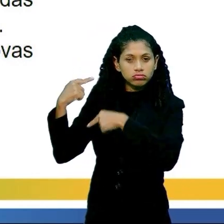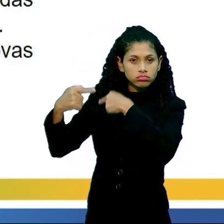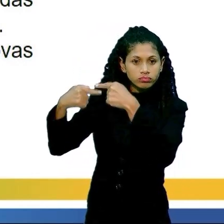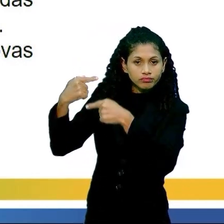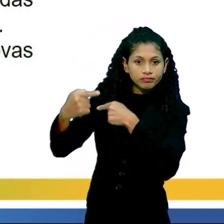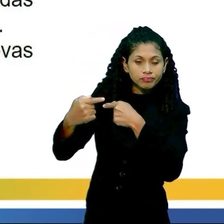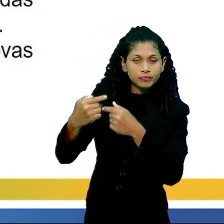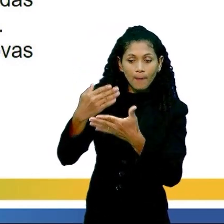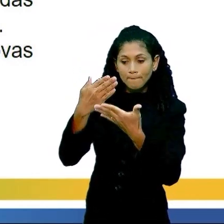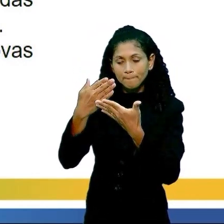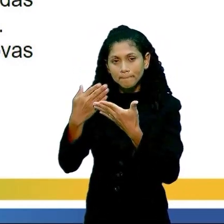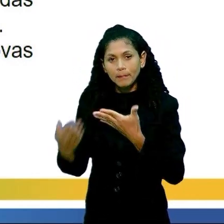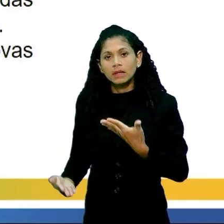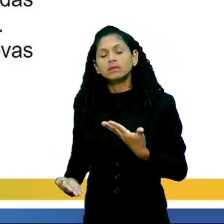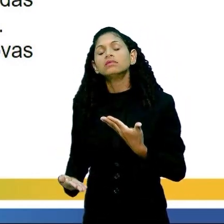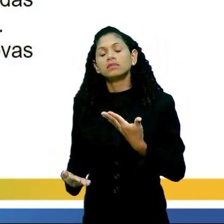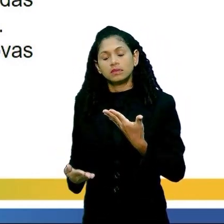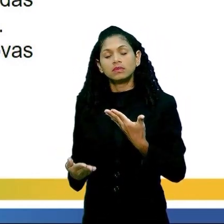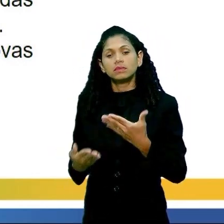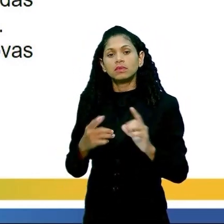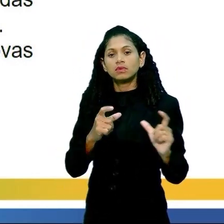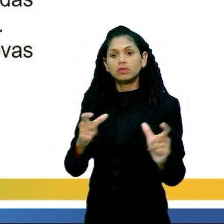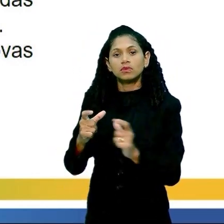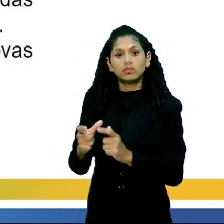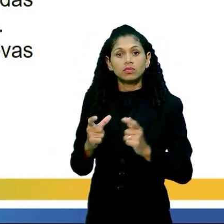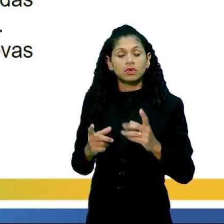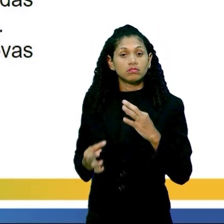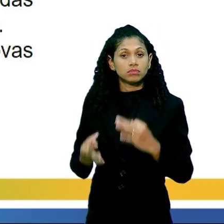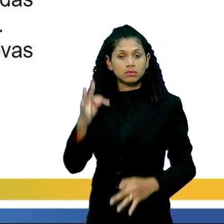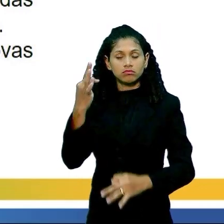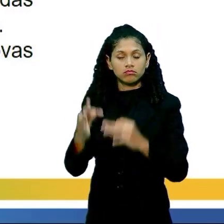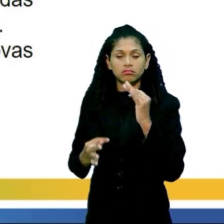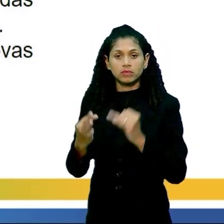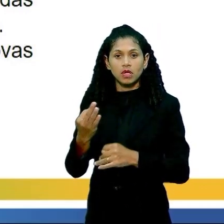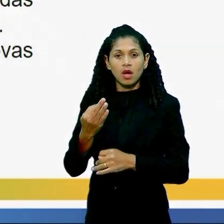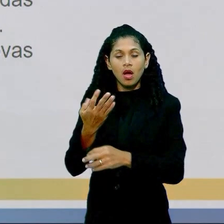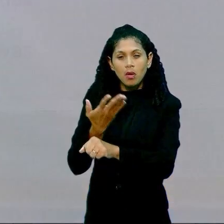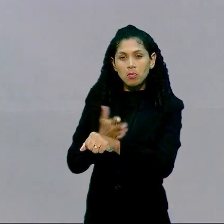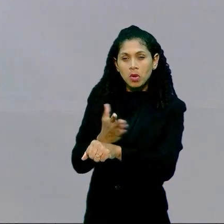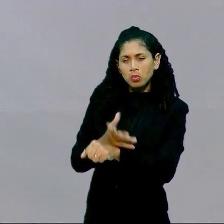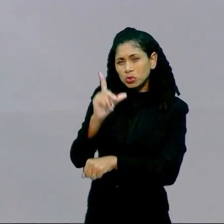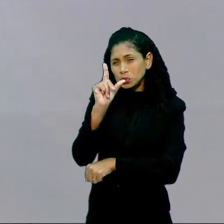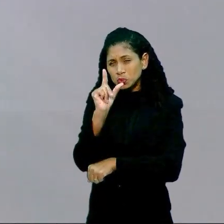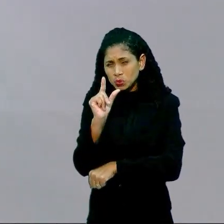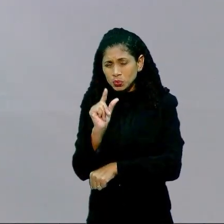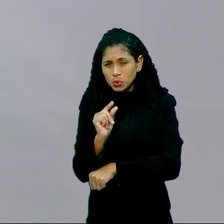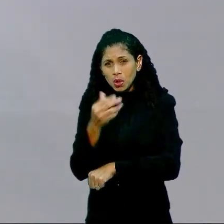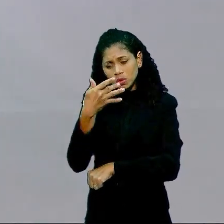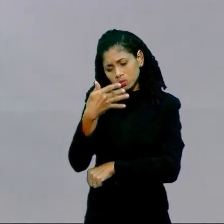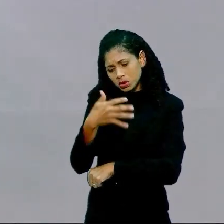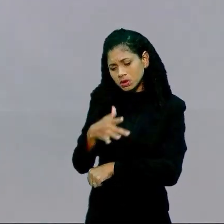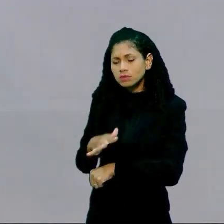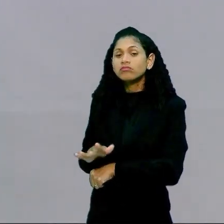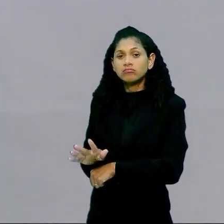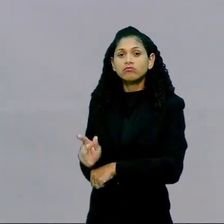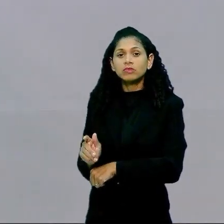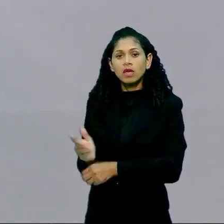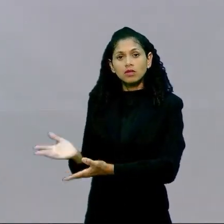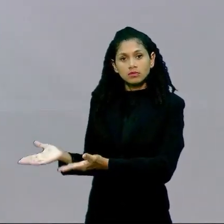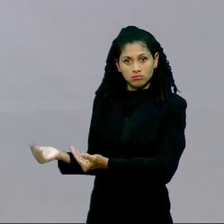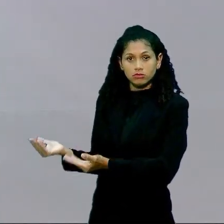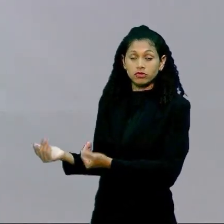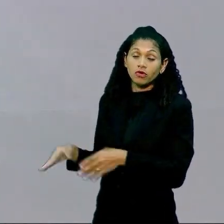as tecnologias, sendo cada vez menos praticados pelas crianças e jovens. Será que a gente pode